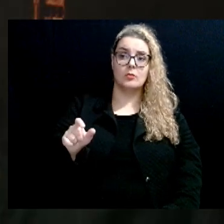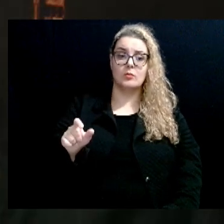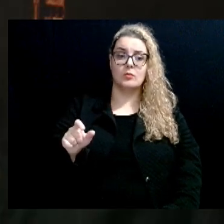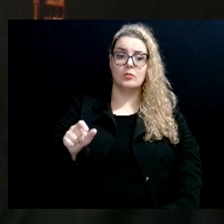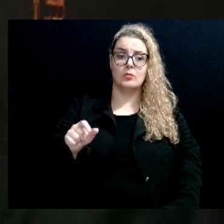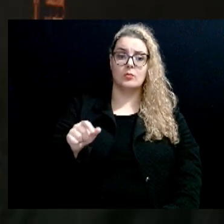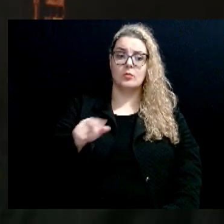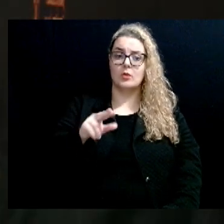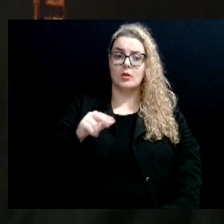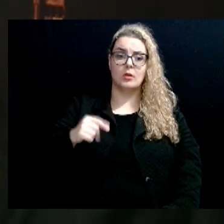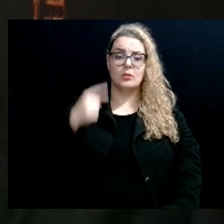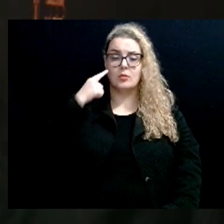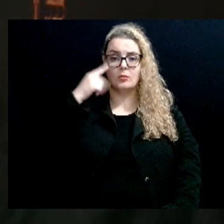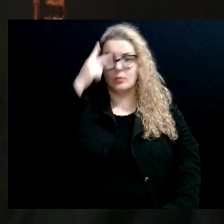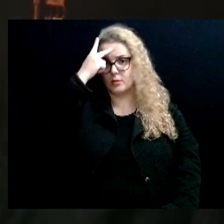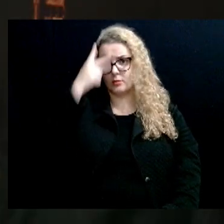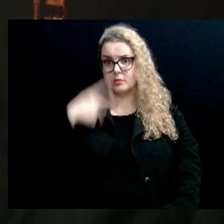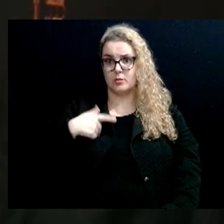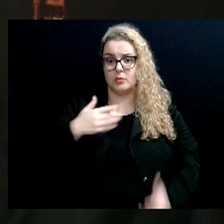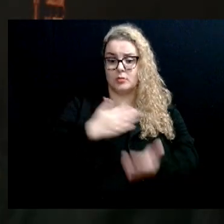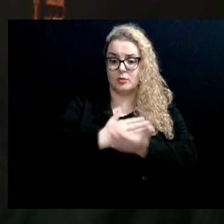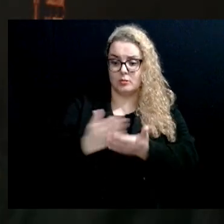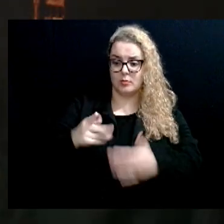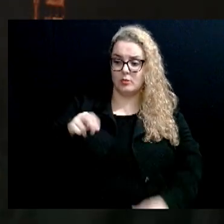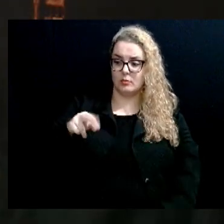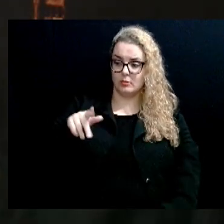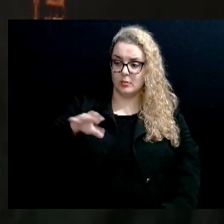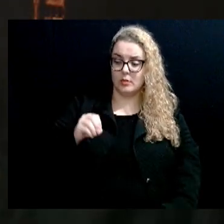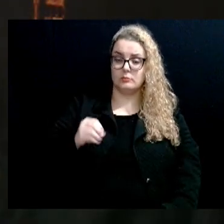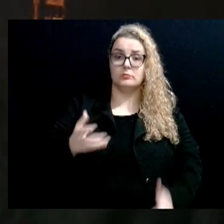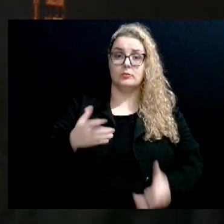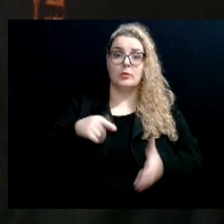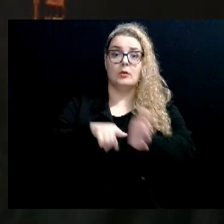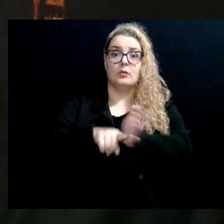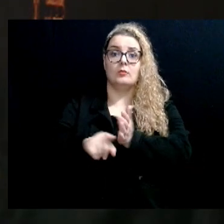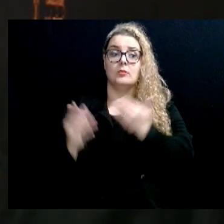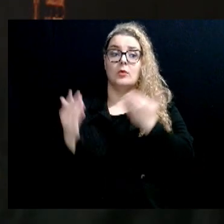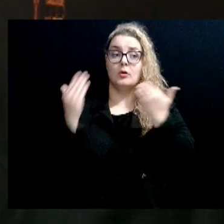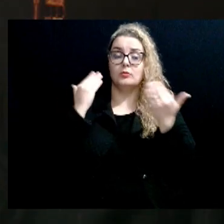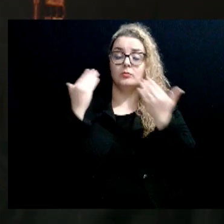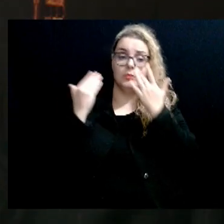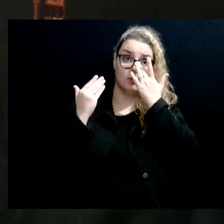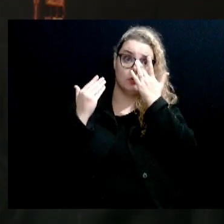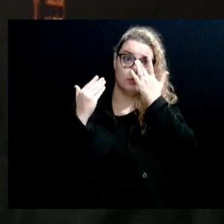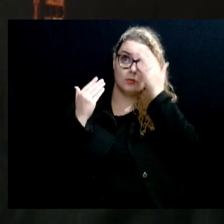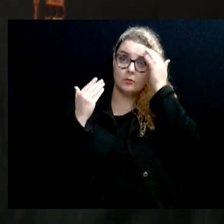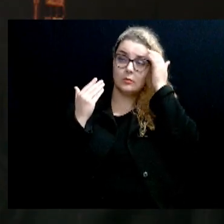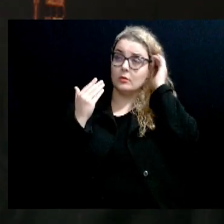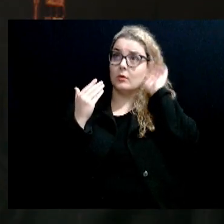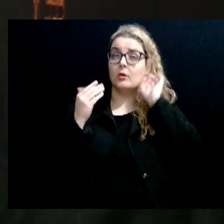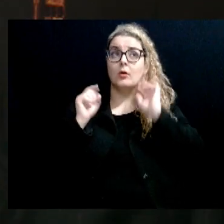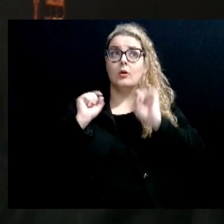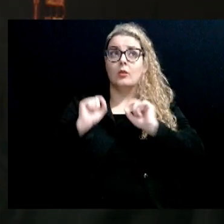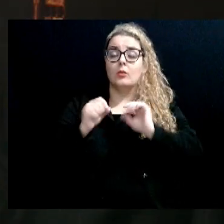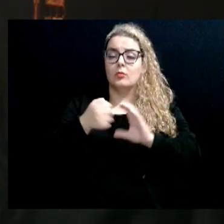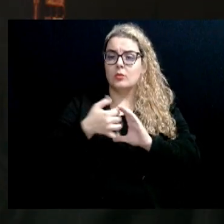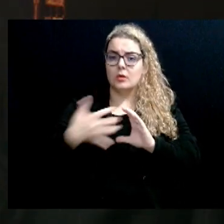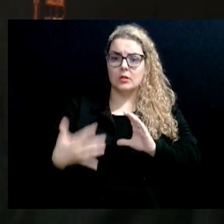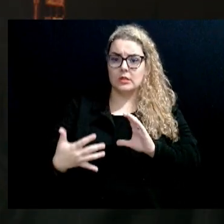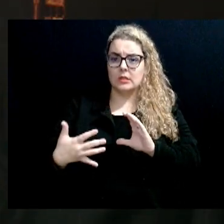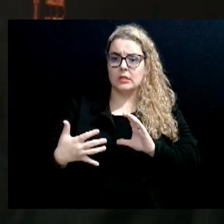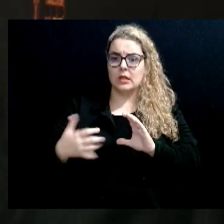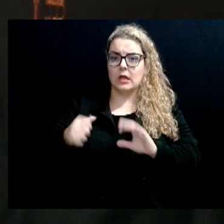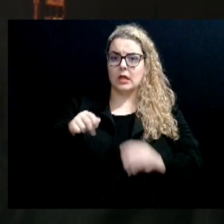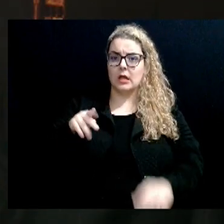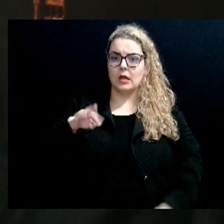gente começa com o Paulo, porque eu quero perguntar, Paulo, da questão psicológica. O que caracteriza essa autoanulação e em que